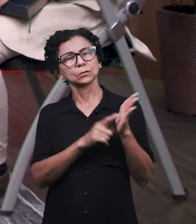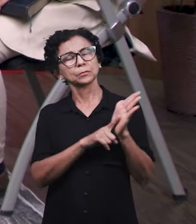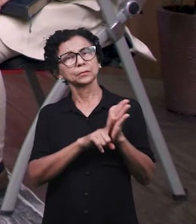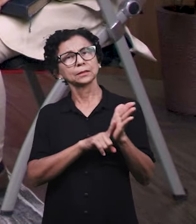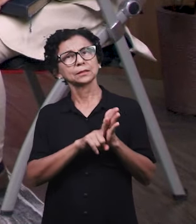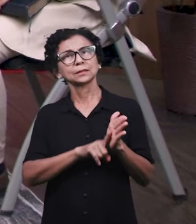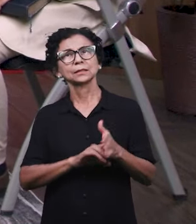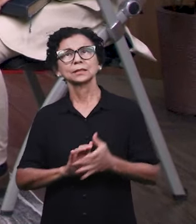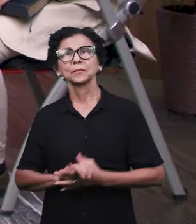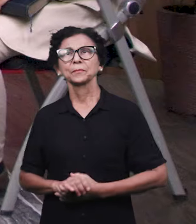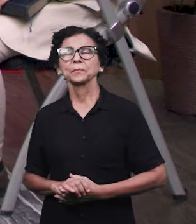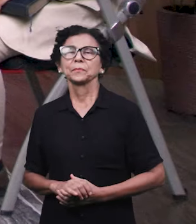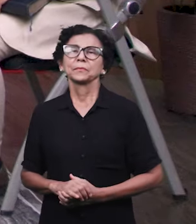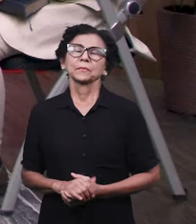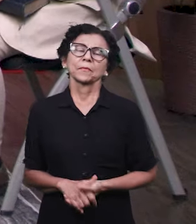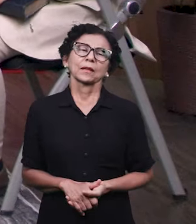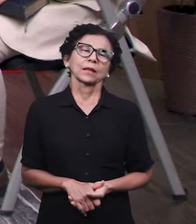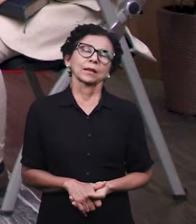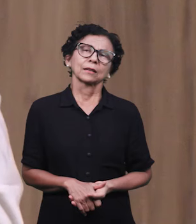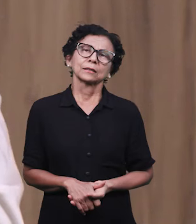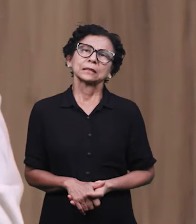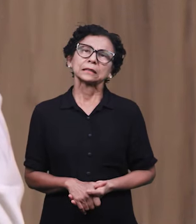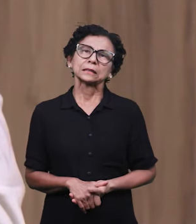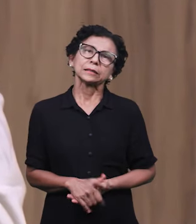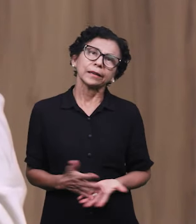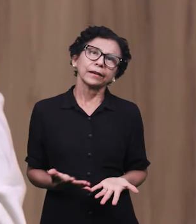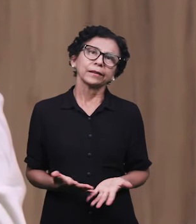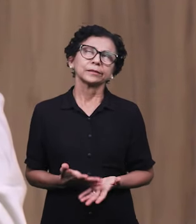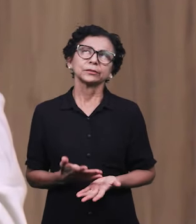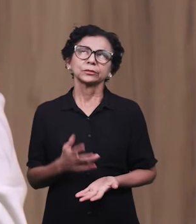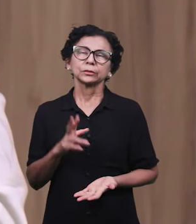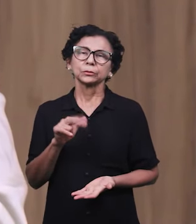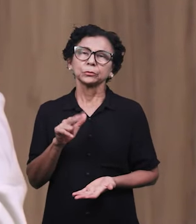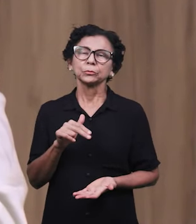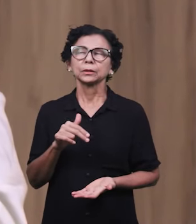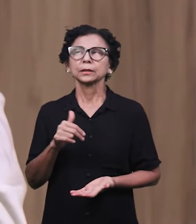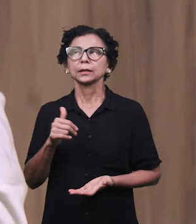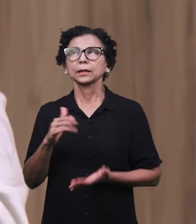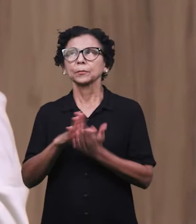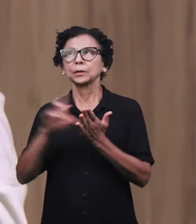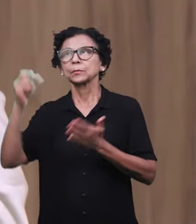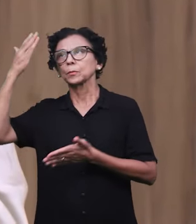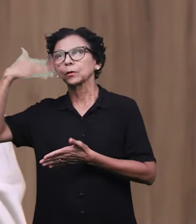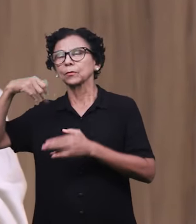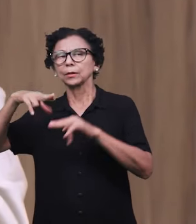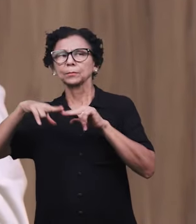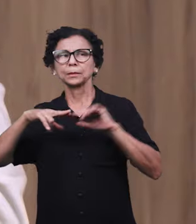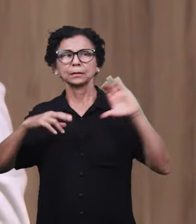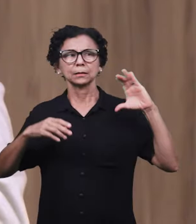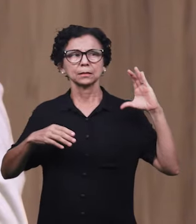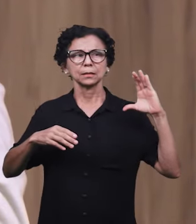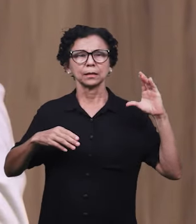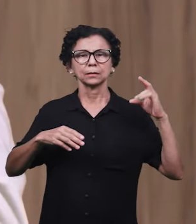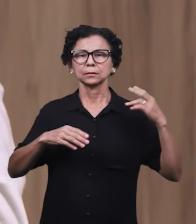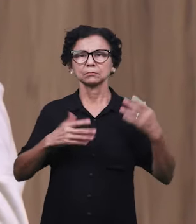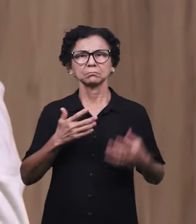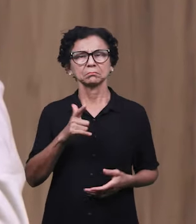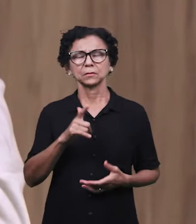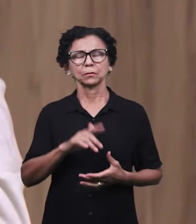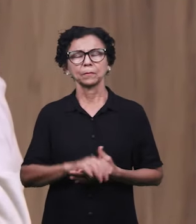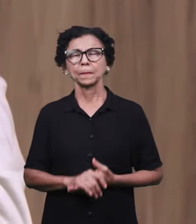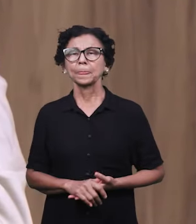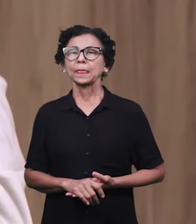provar a Bíblia pela ciência, porque nós vamos ter essa prova pela revelação do Espírito Santo. Mas alguns